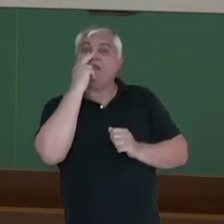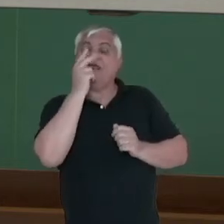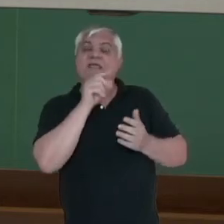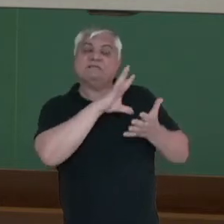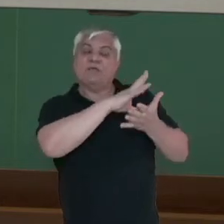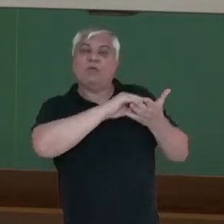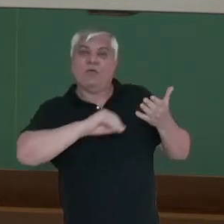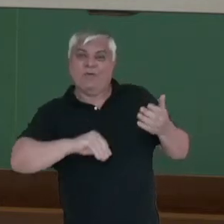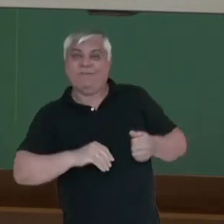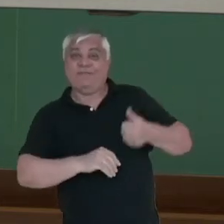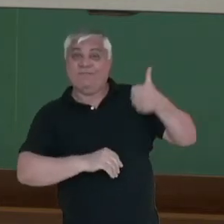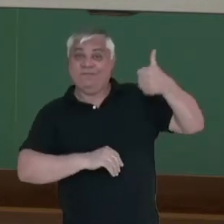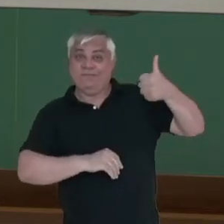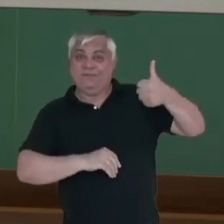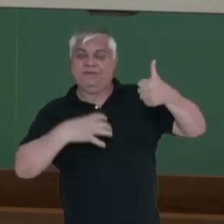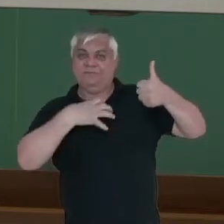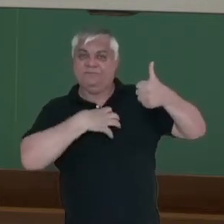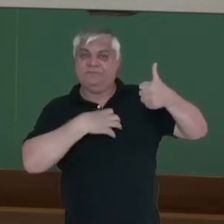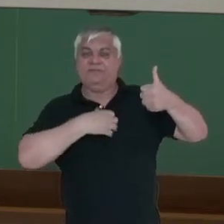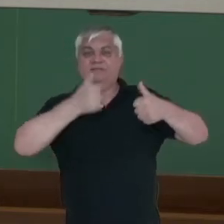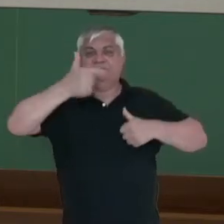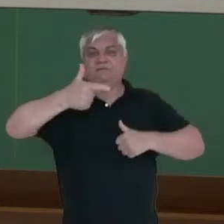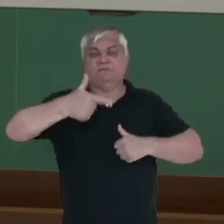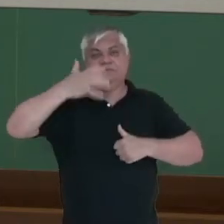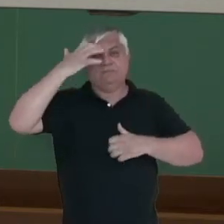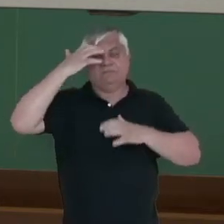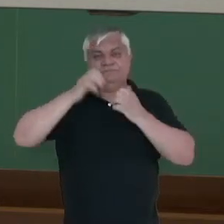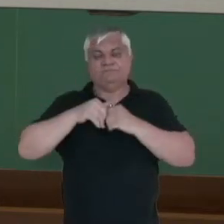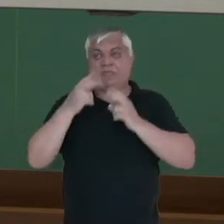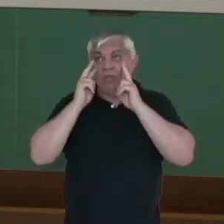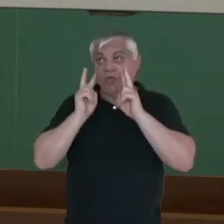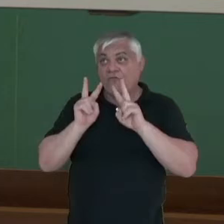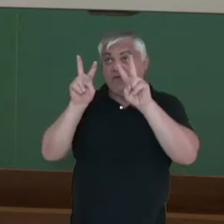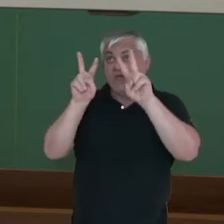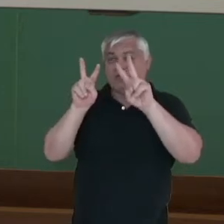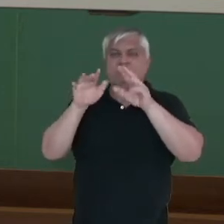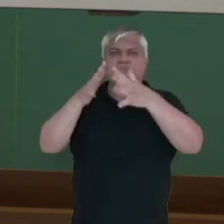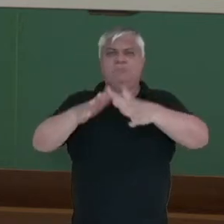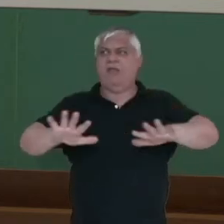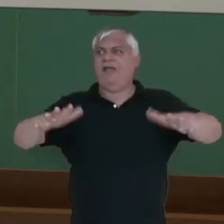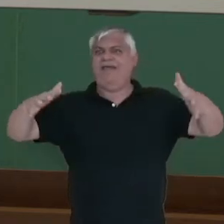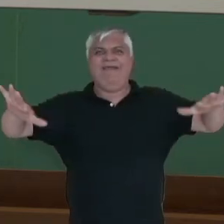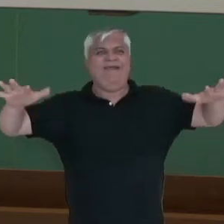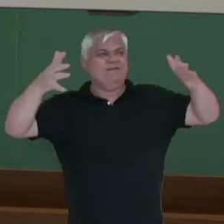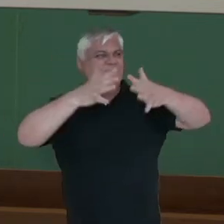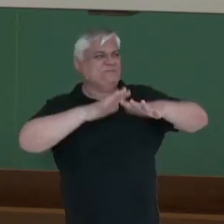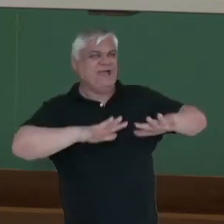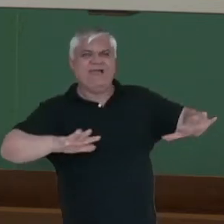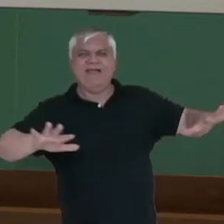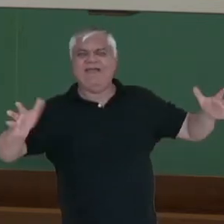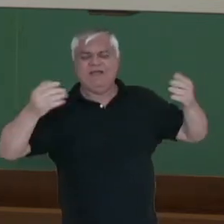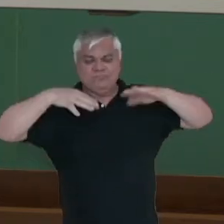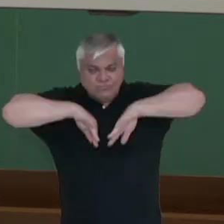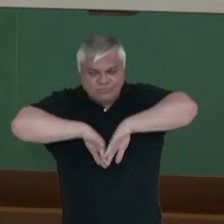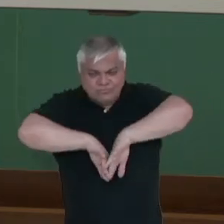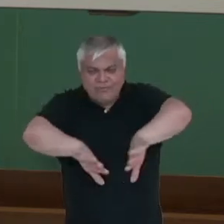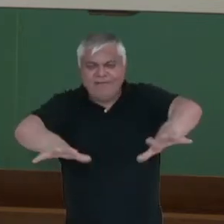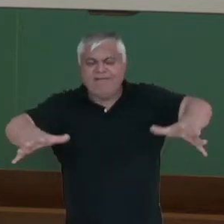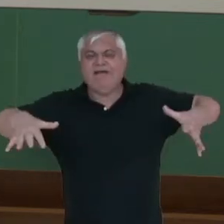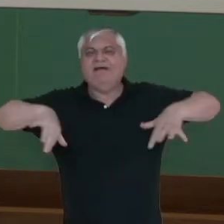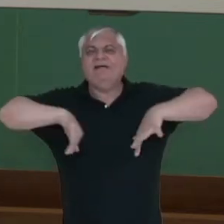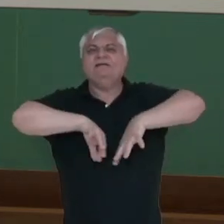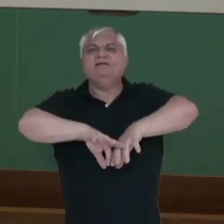tá? Por exemplo, quando eu vejo o mar, eu sinto o mar, dou um mergulho no